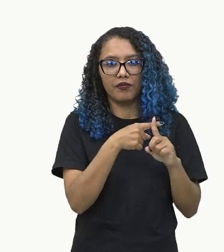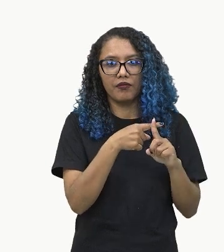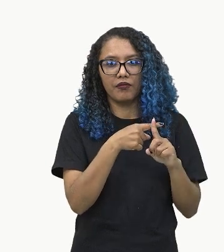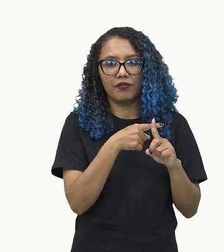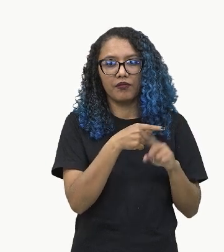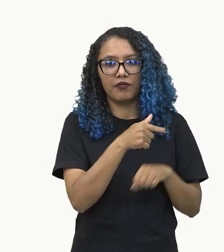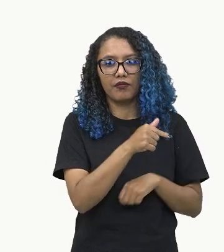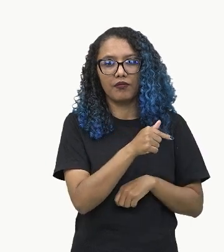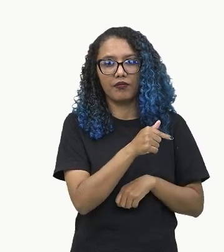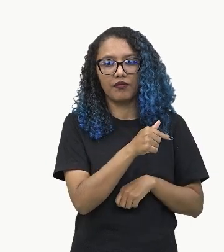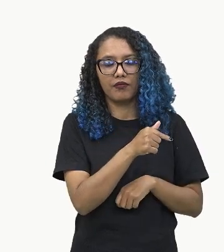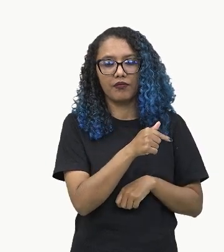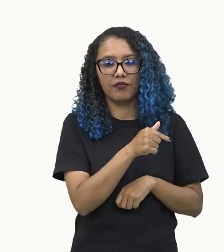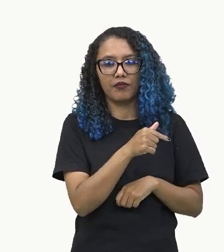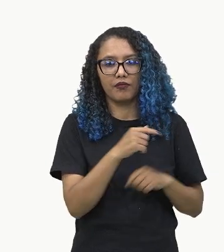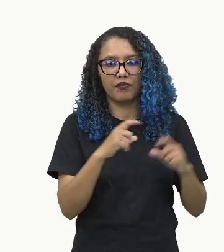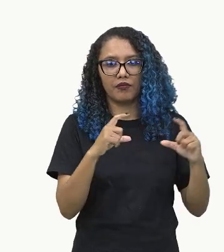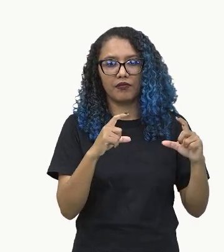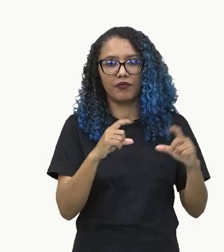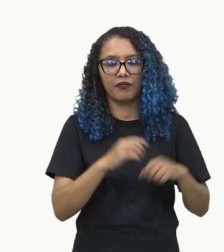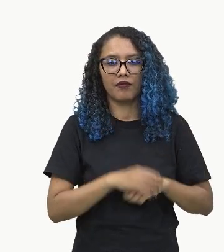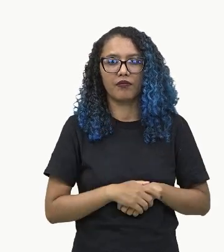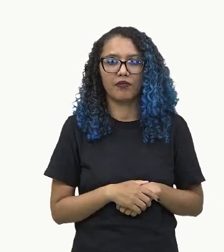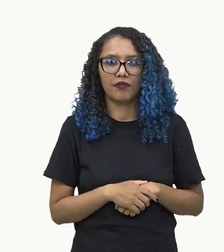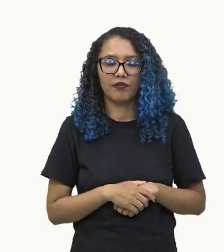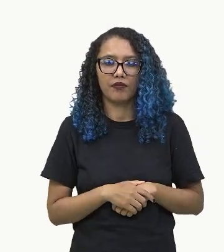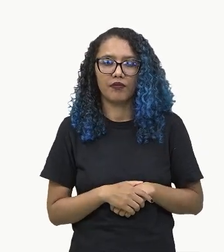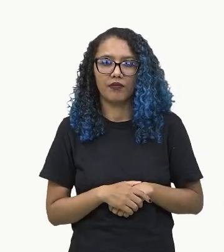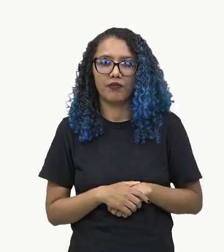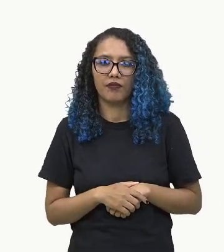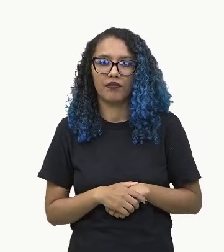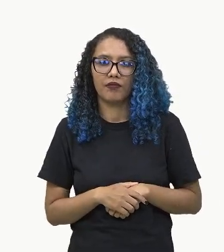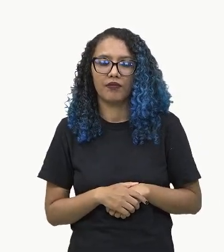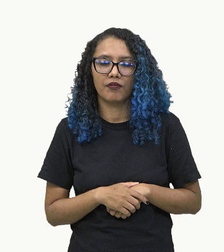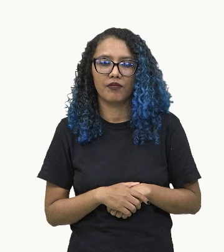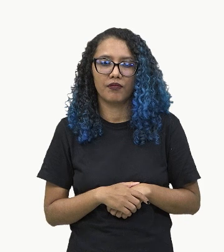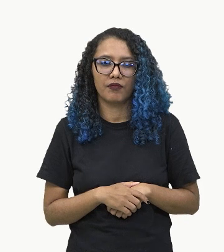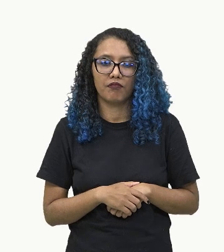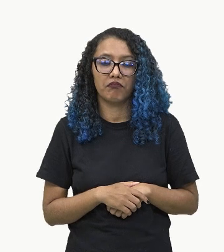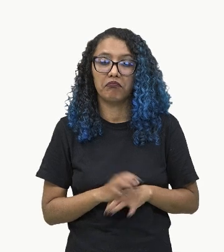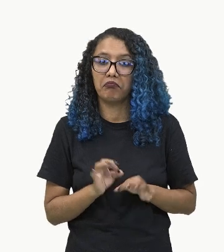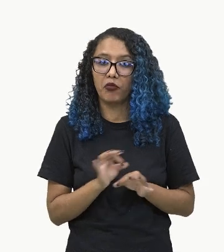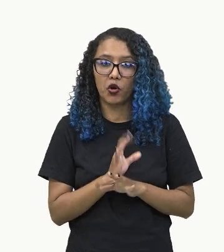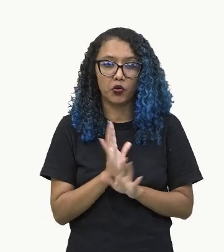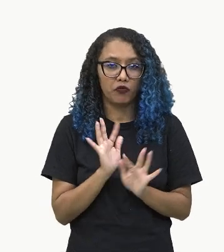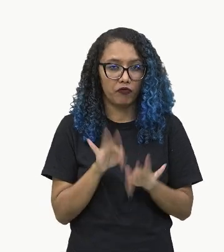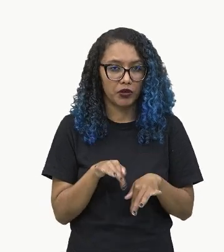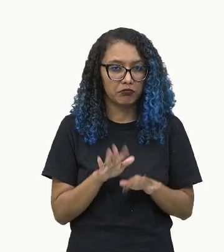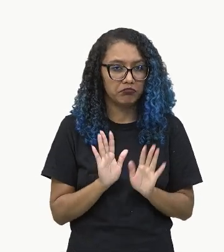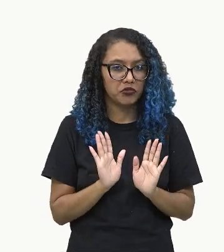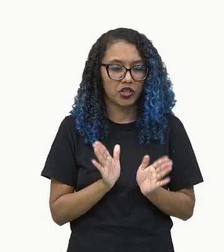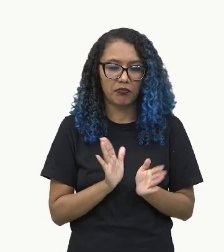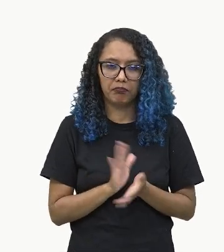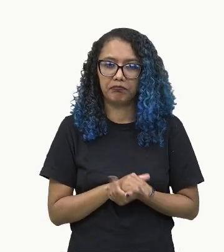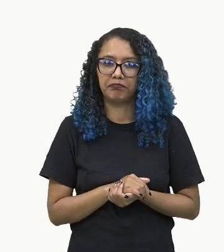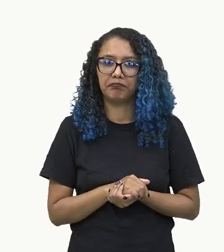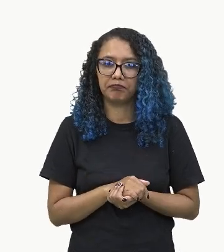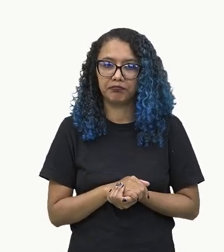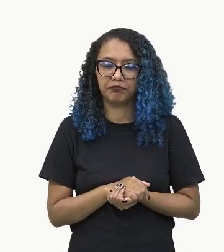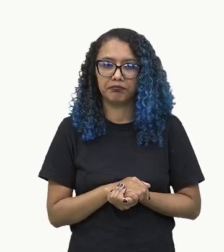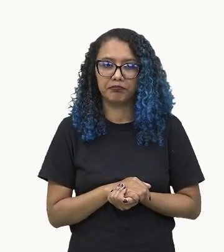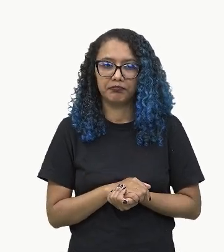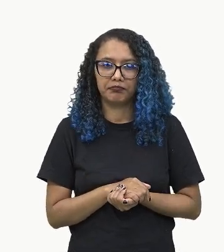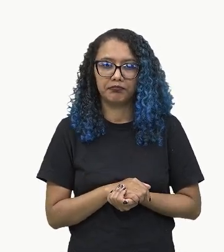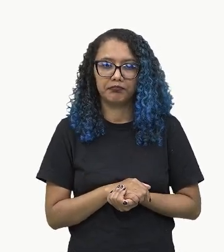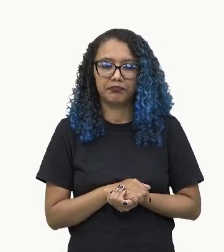mais meu segundo termo, 7. E prontinho, resolvido, tá?